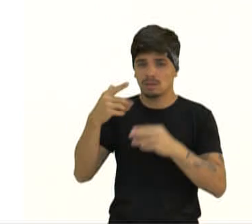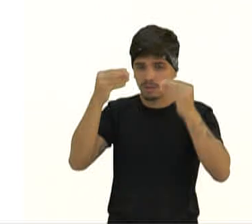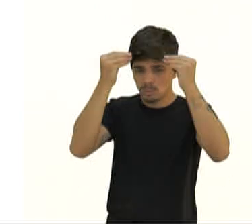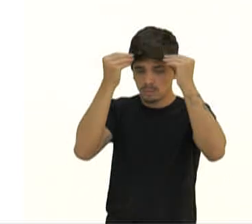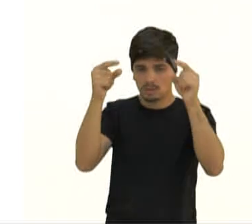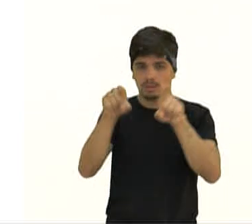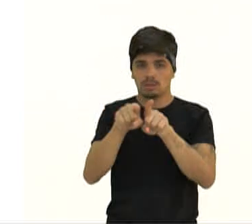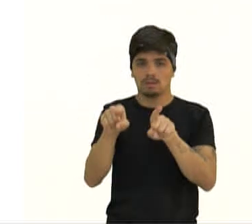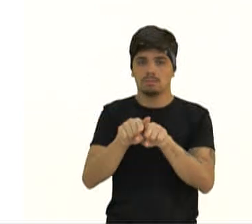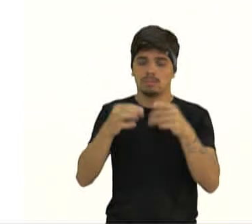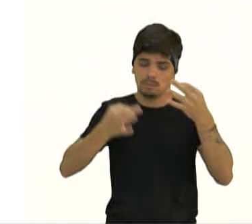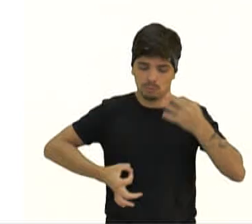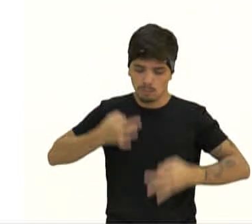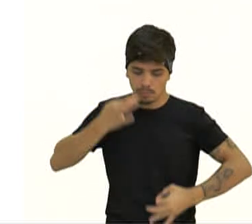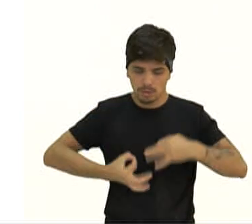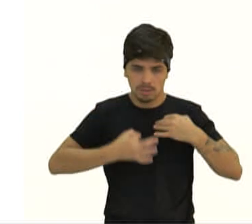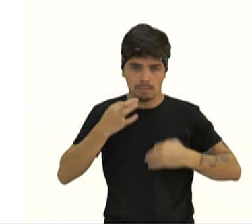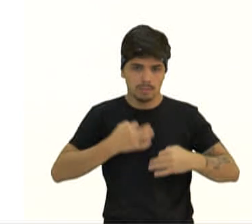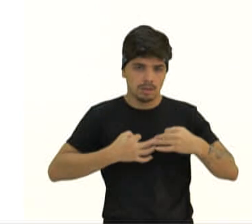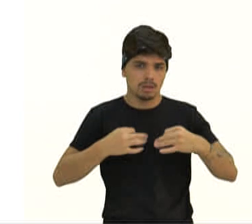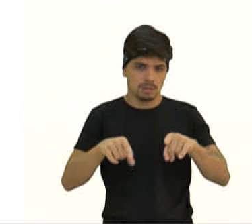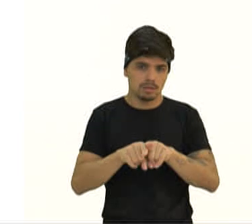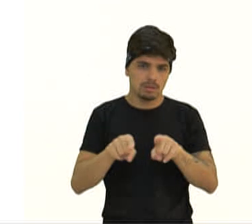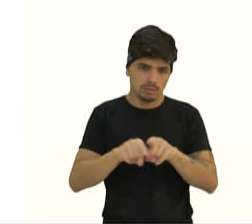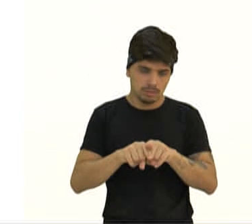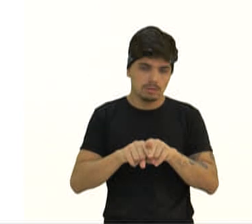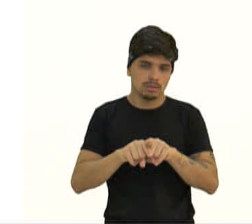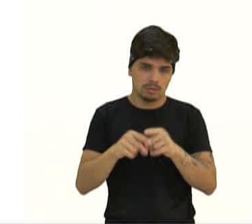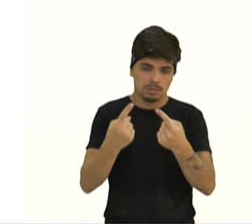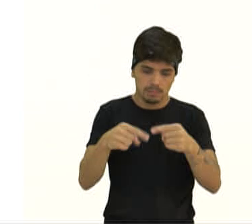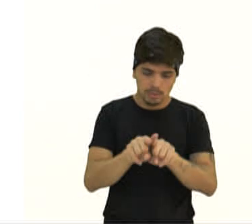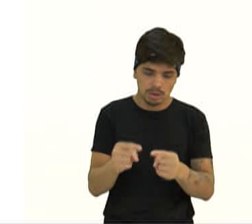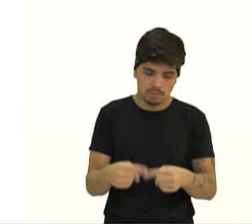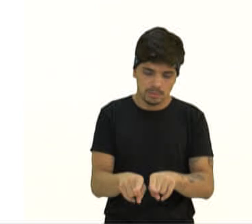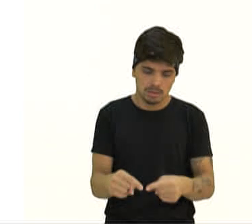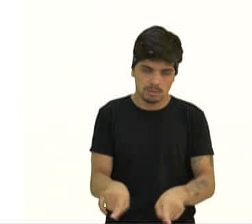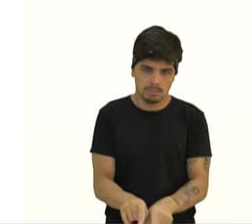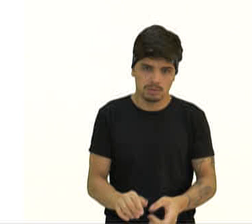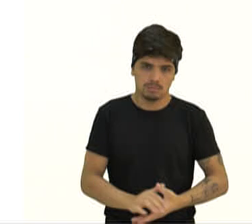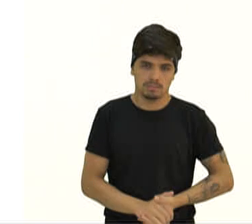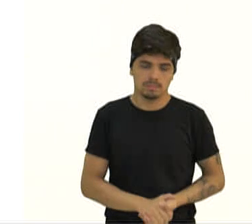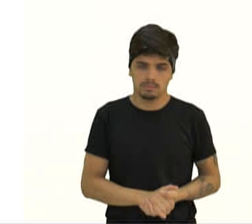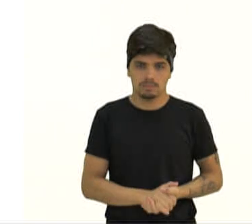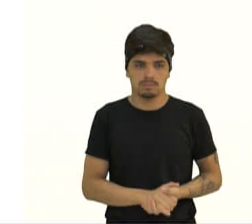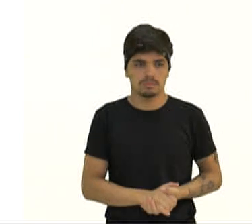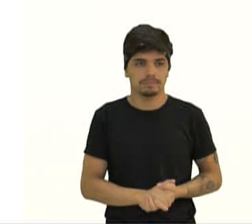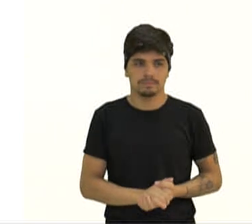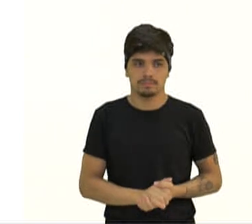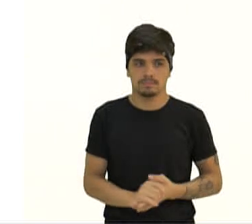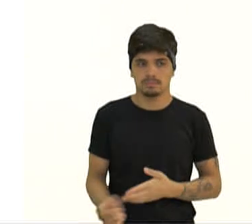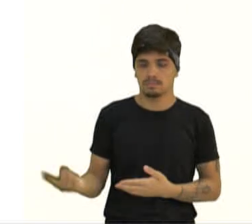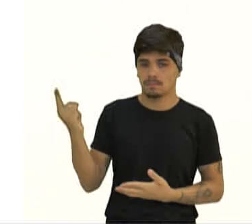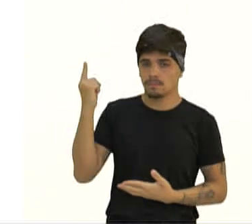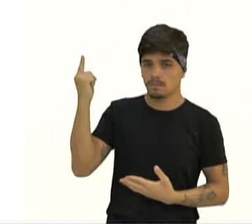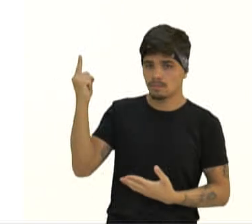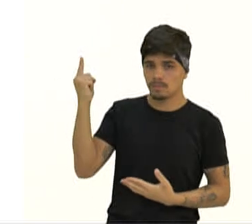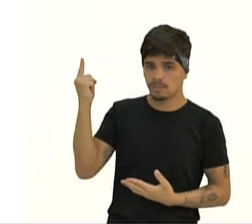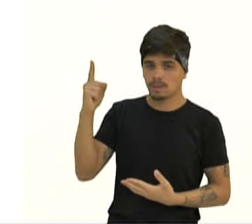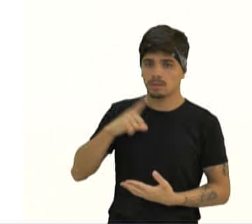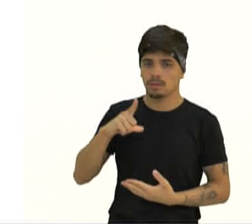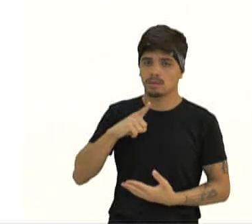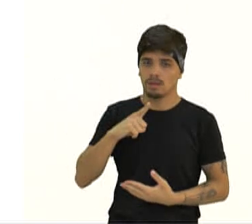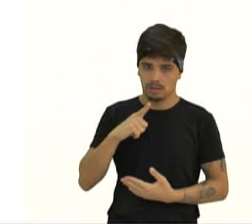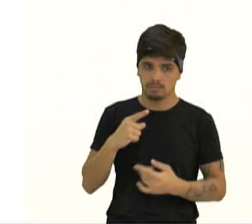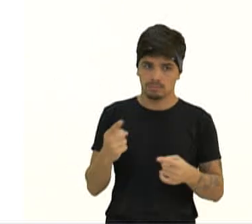padrão de comportamento restritivo e repetitivo aqui nessa tirinha nós vamos ver